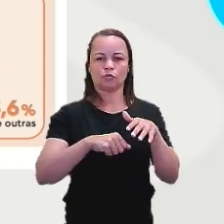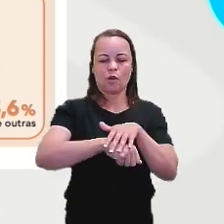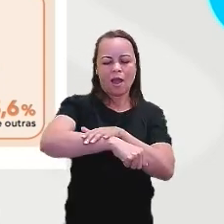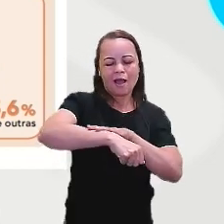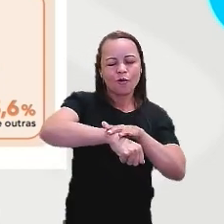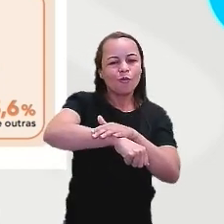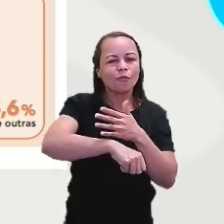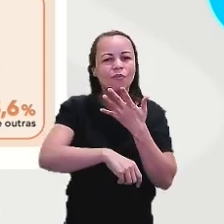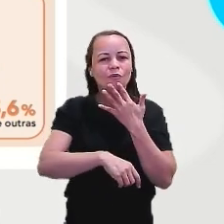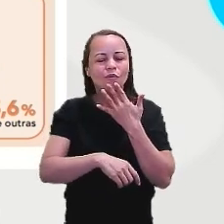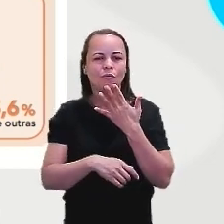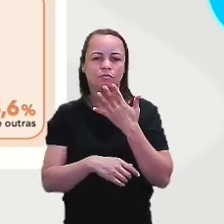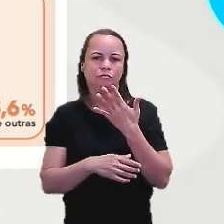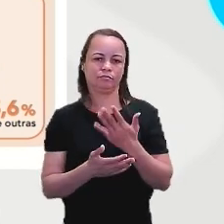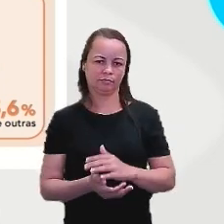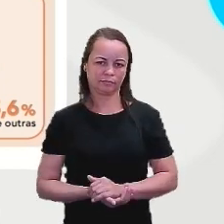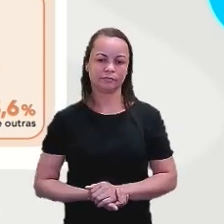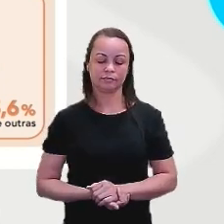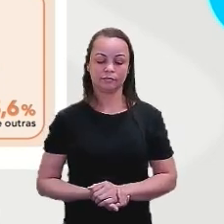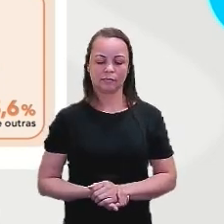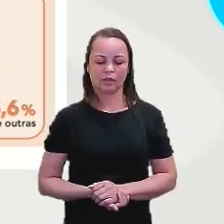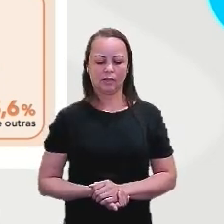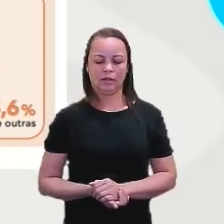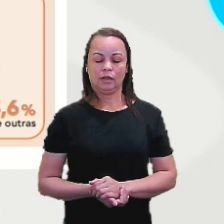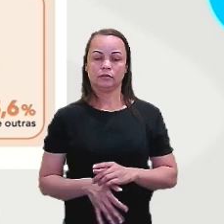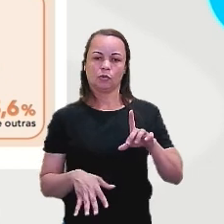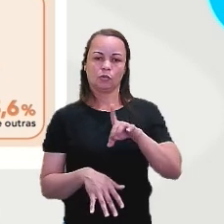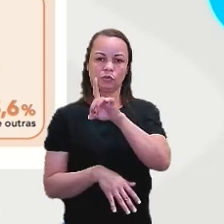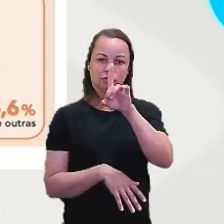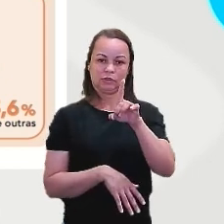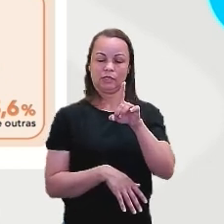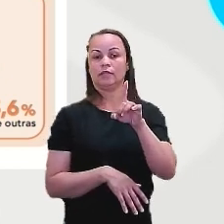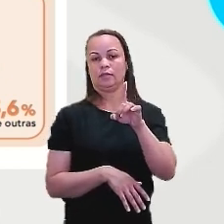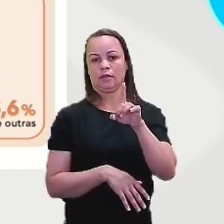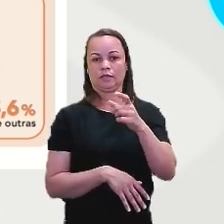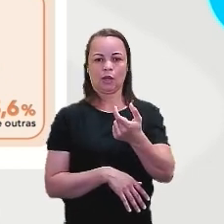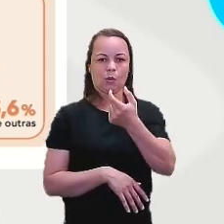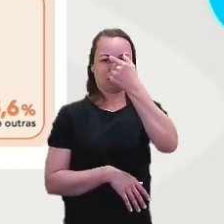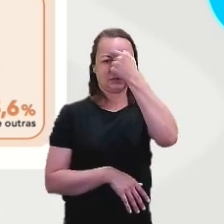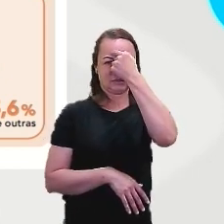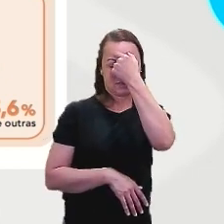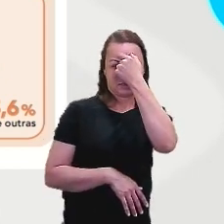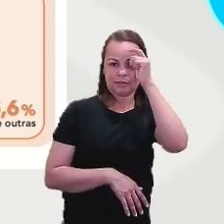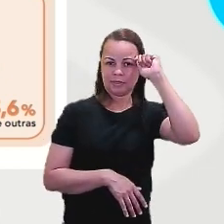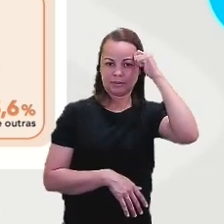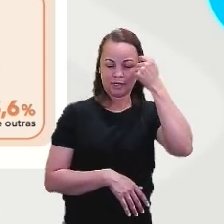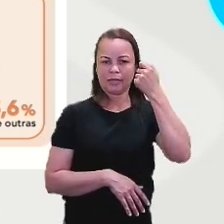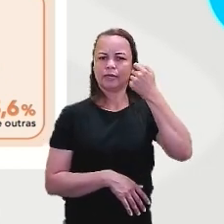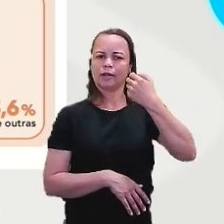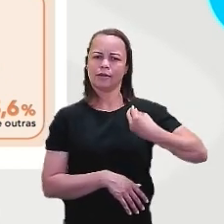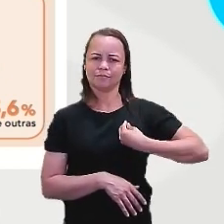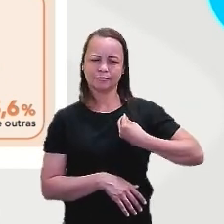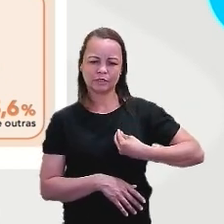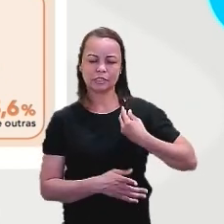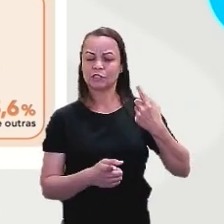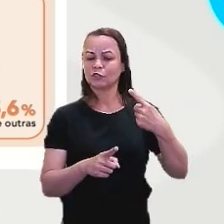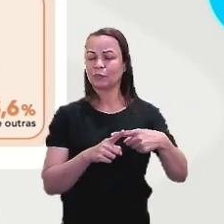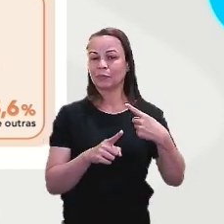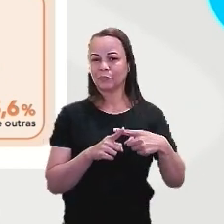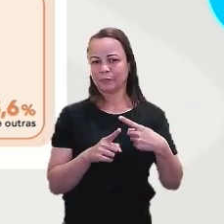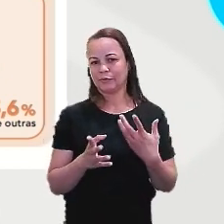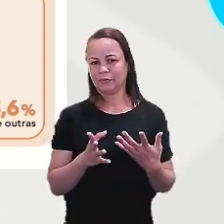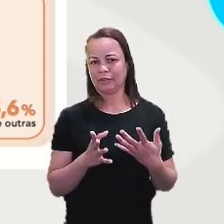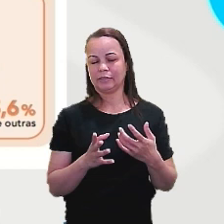sua ascendência. Então, o Dia da Consciência Negra existe porque, se você